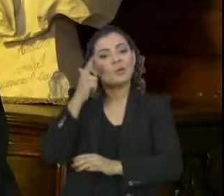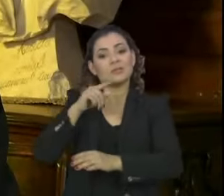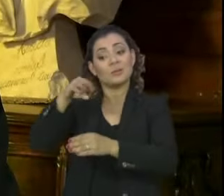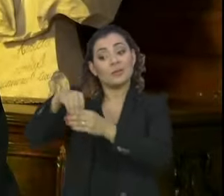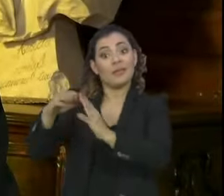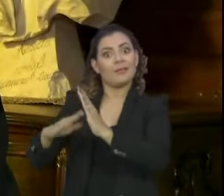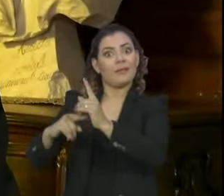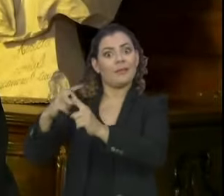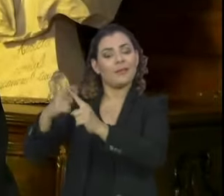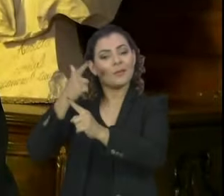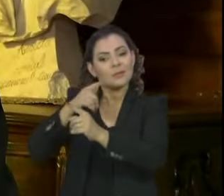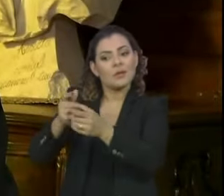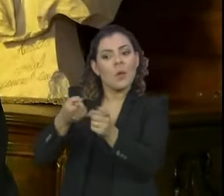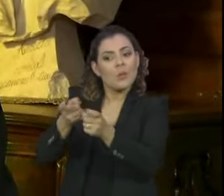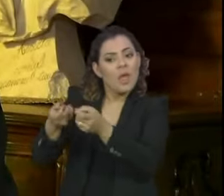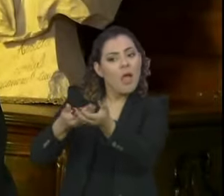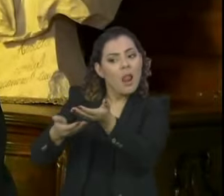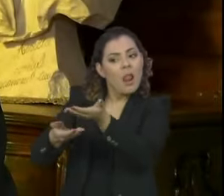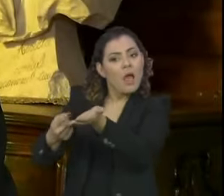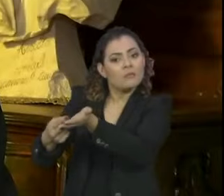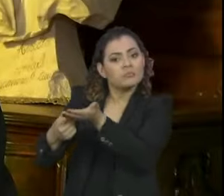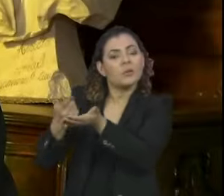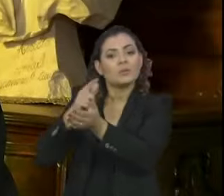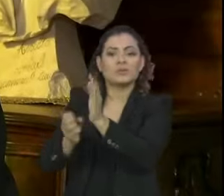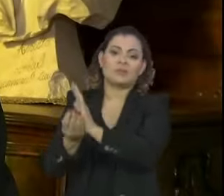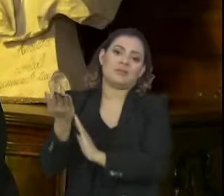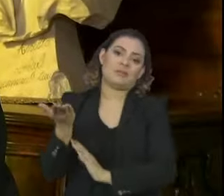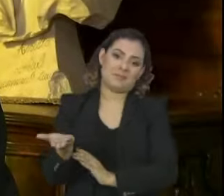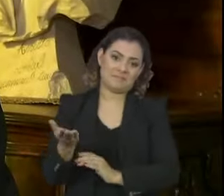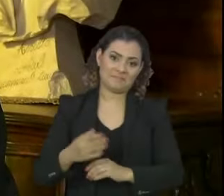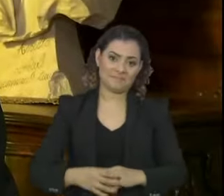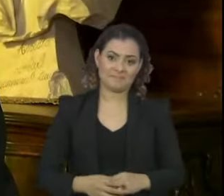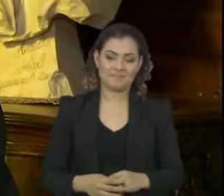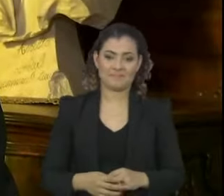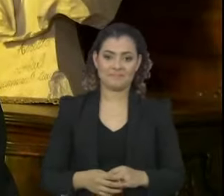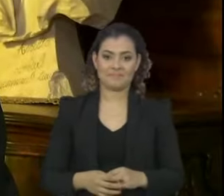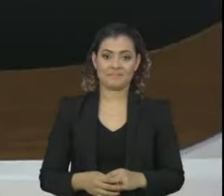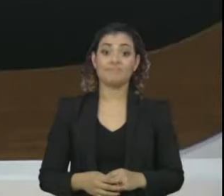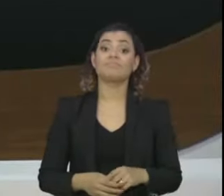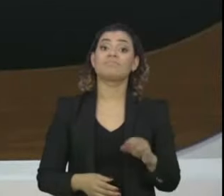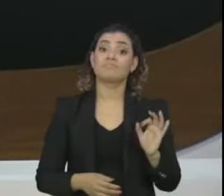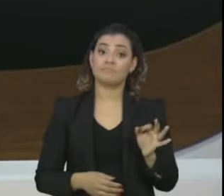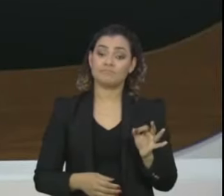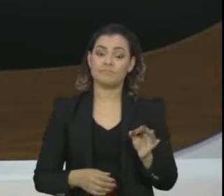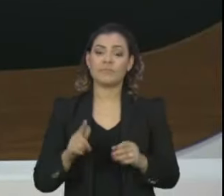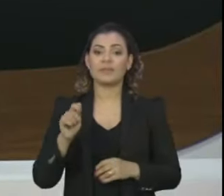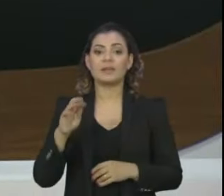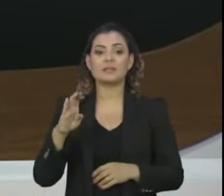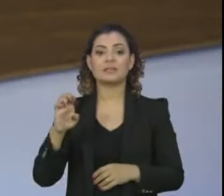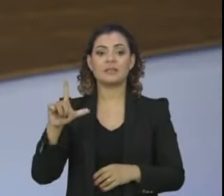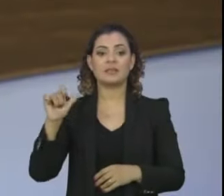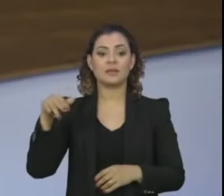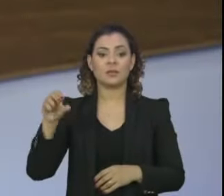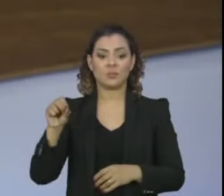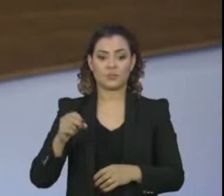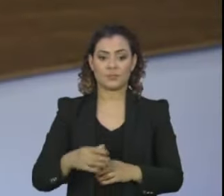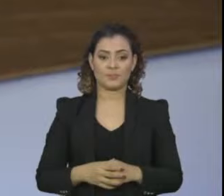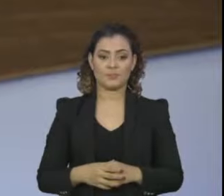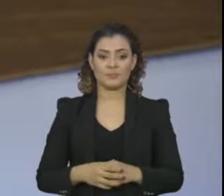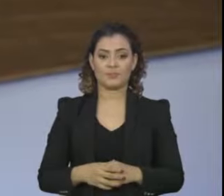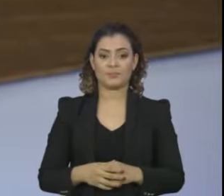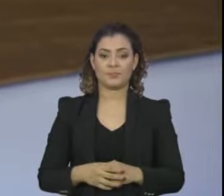Espaços da igreja para suas reuniões e as suas organizações Tá certo Graciliano por favor